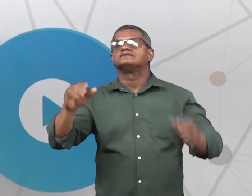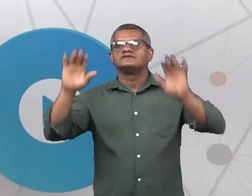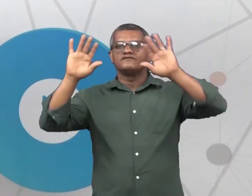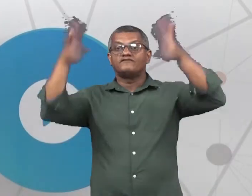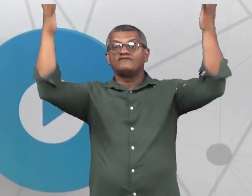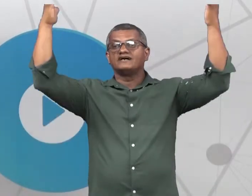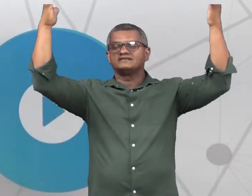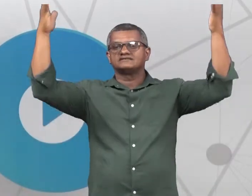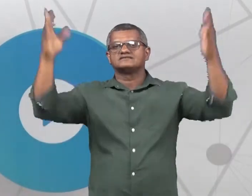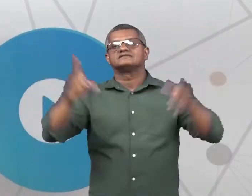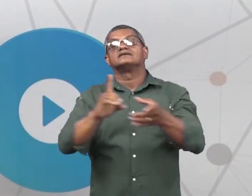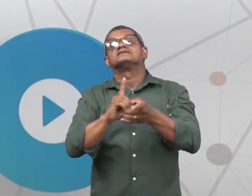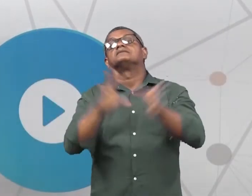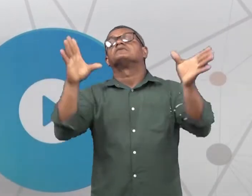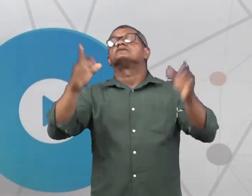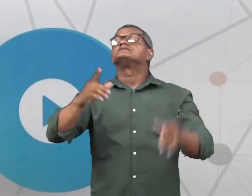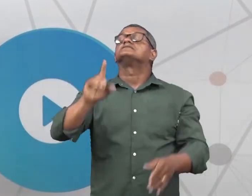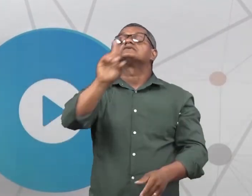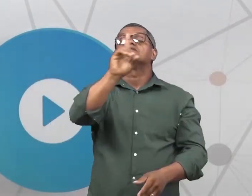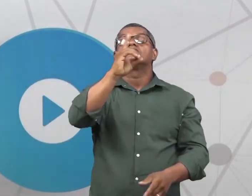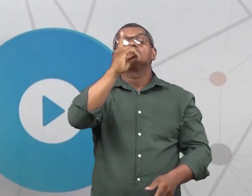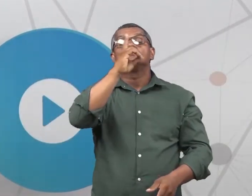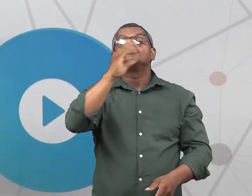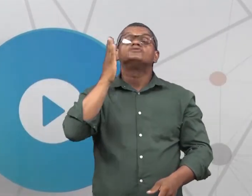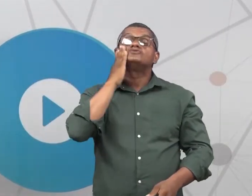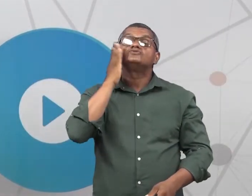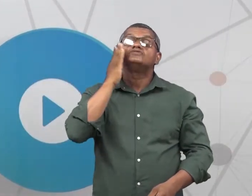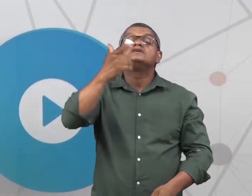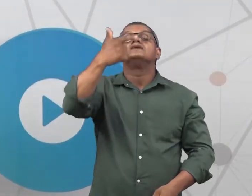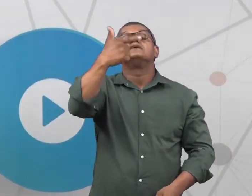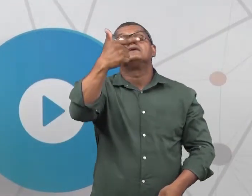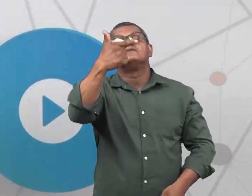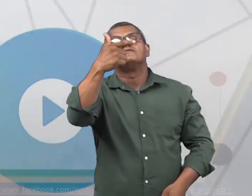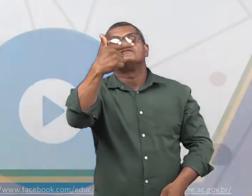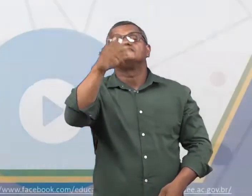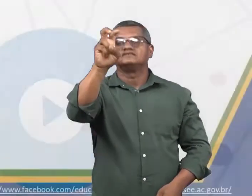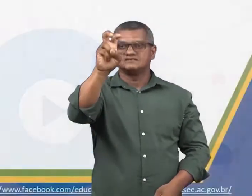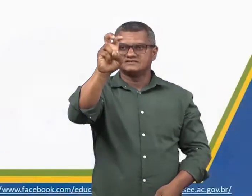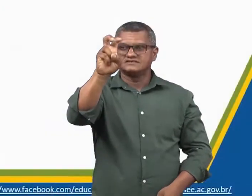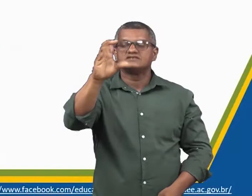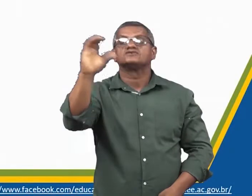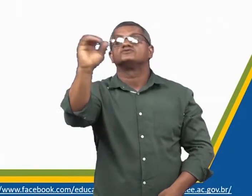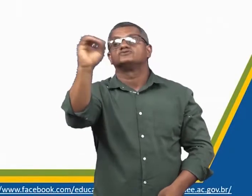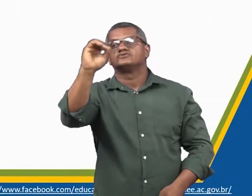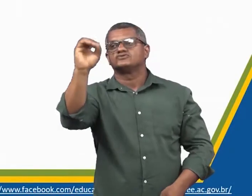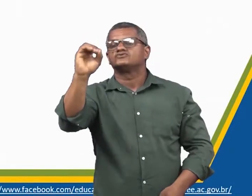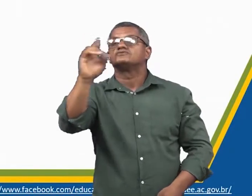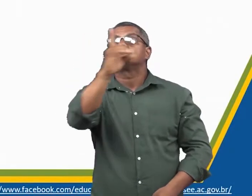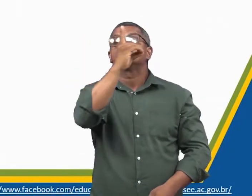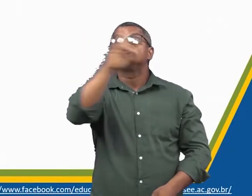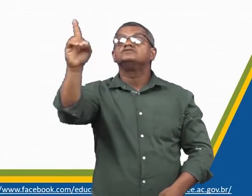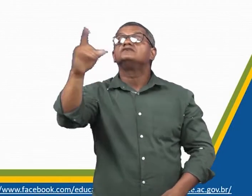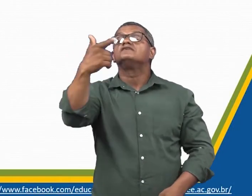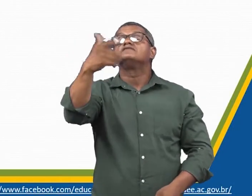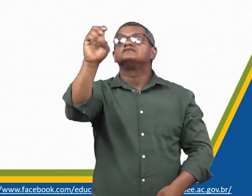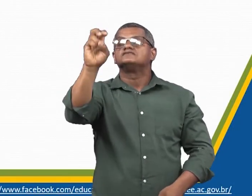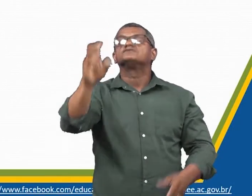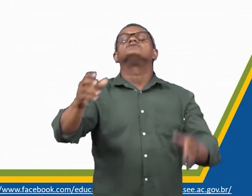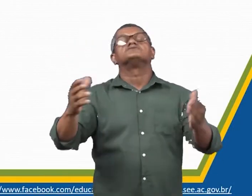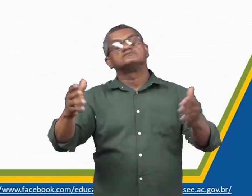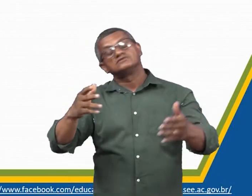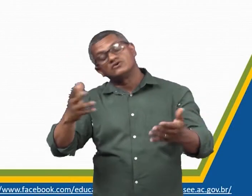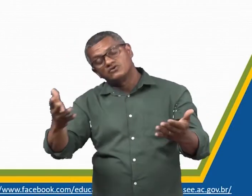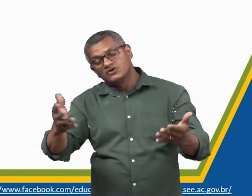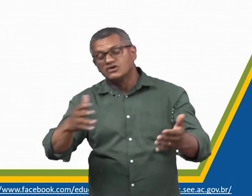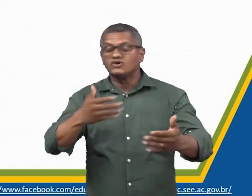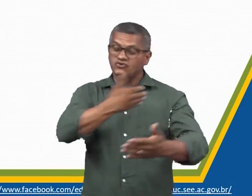democracia, que é o dia 25 de outubro. Tá? E democracia é o governo do povo, pelo